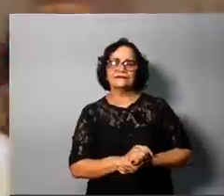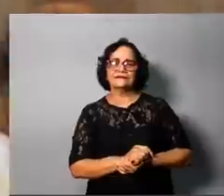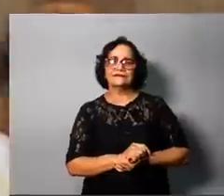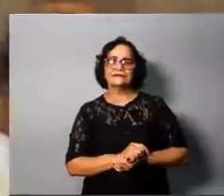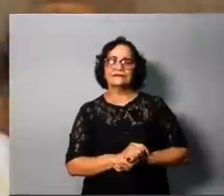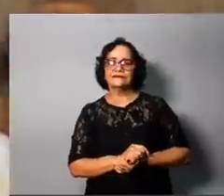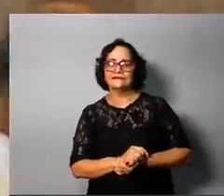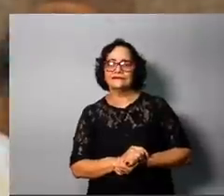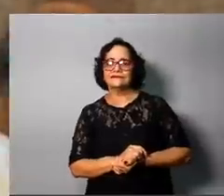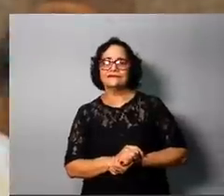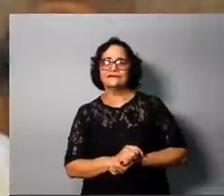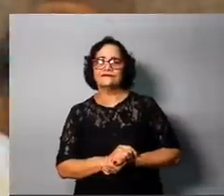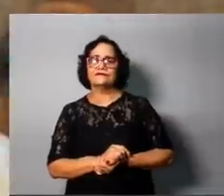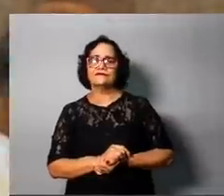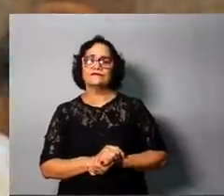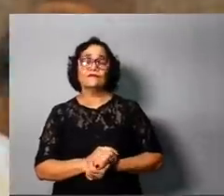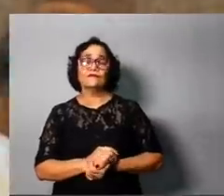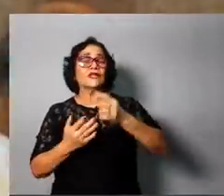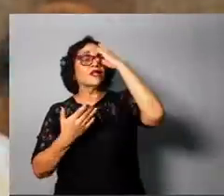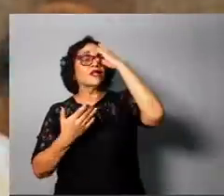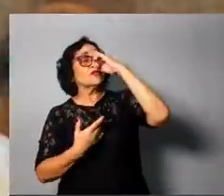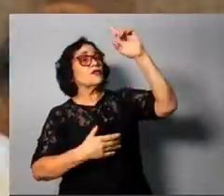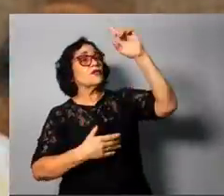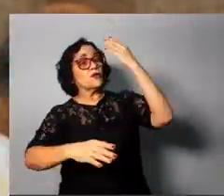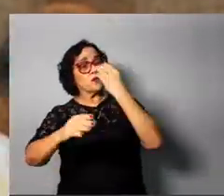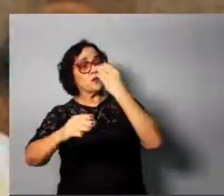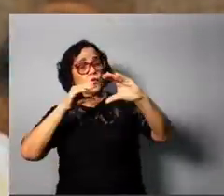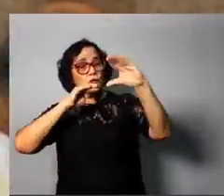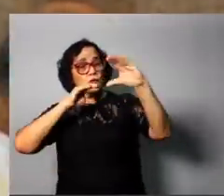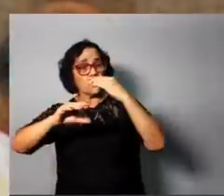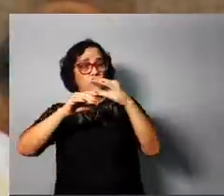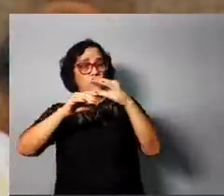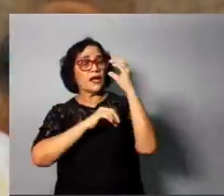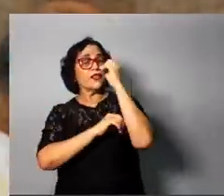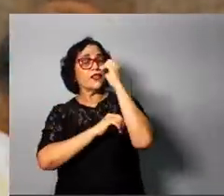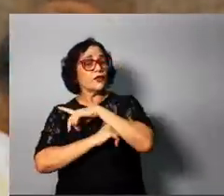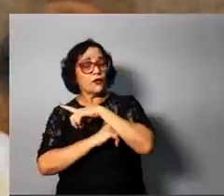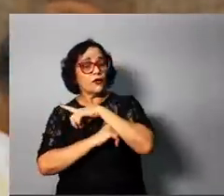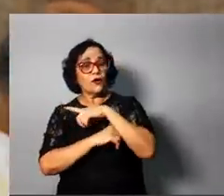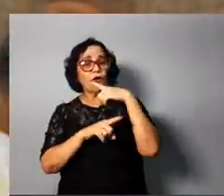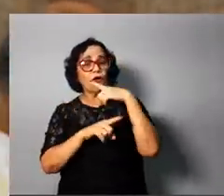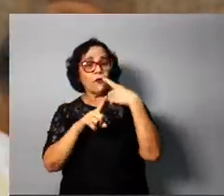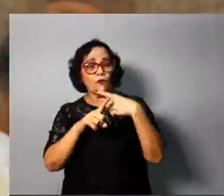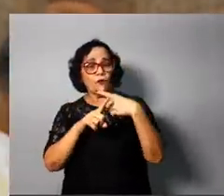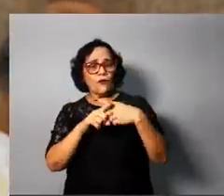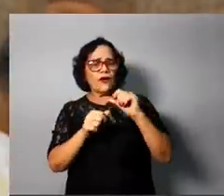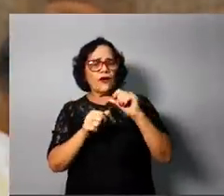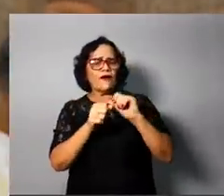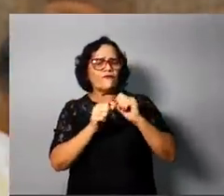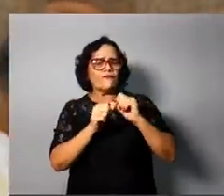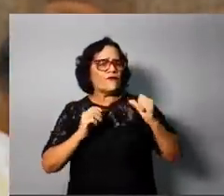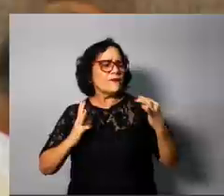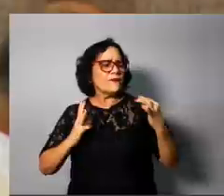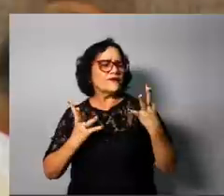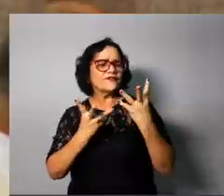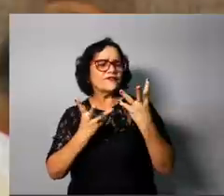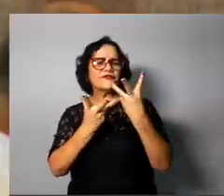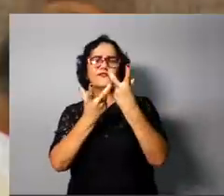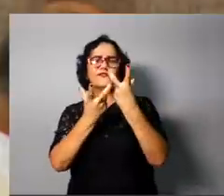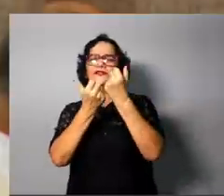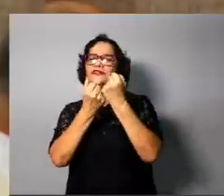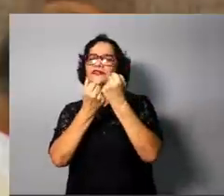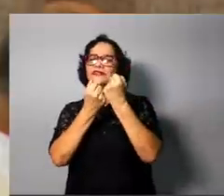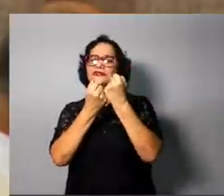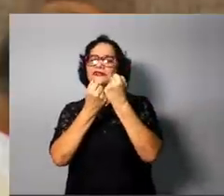salvação. Cantai ao Senhor Deus um canto novo, porque Ele fez prodígios. Sua mão e seu